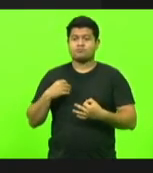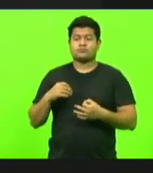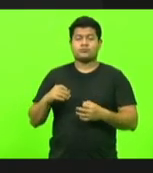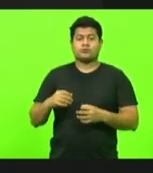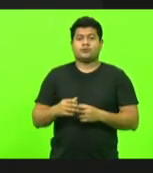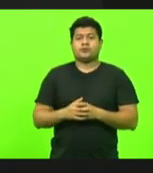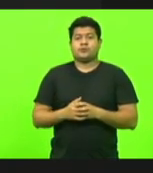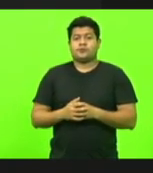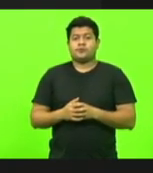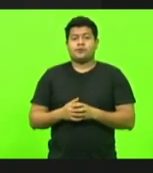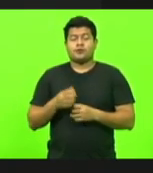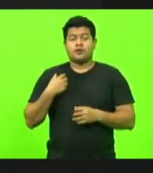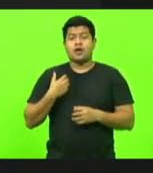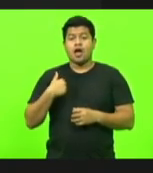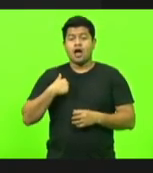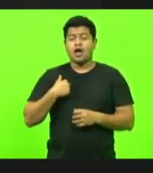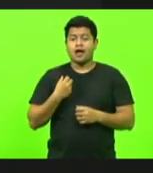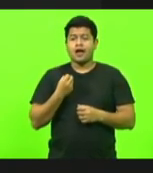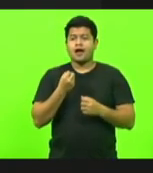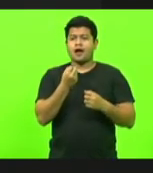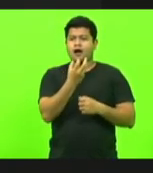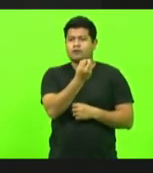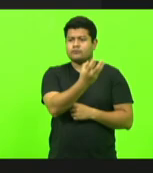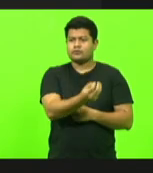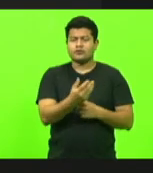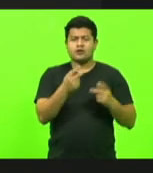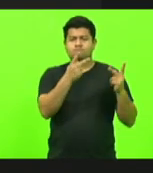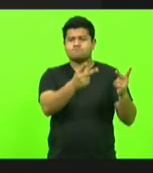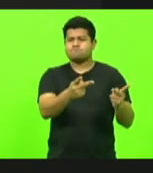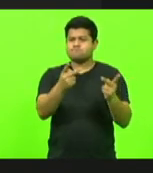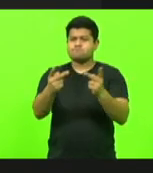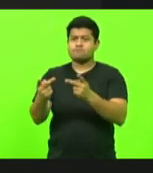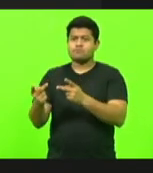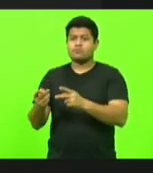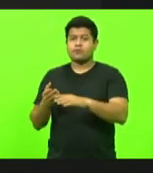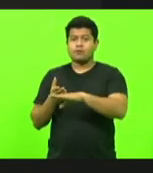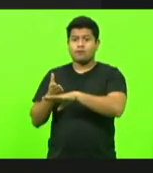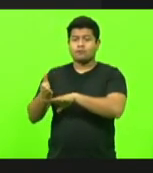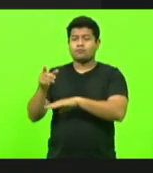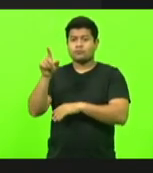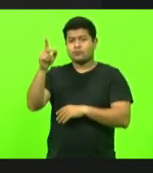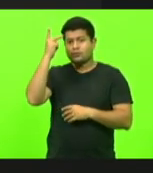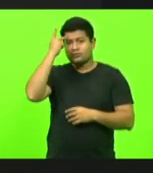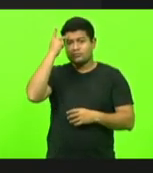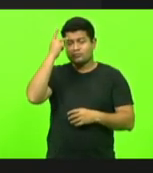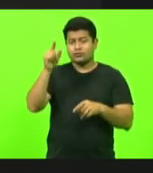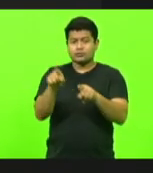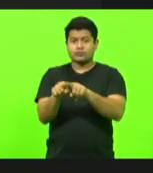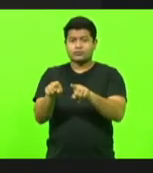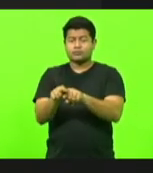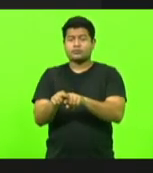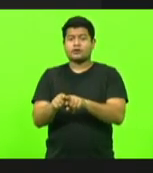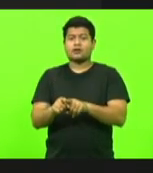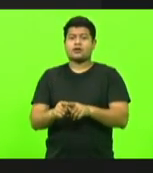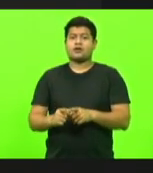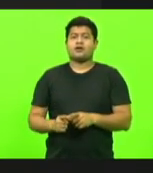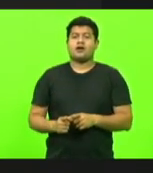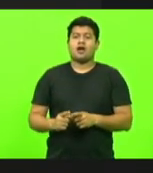percorrendo, eu atravessei, né, o nosso estado de Santa Catarina, eu atravessei São Paulo, eu atravessei Minas